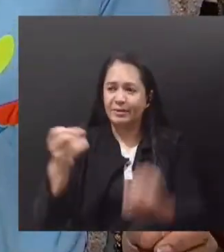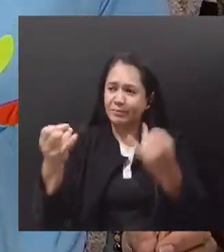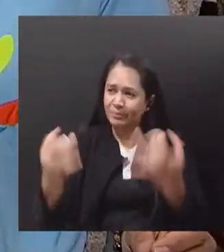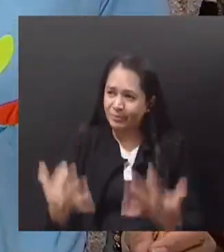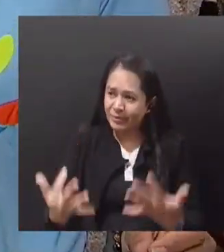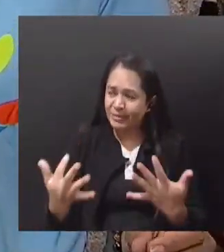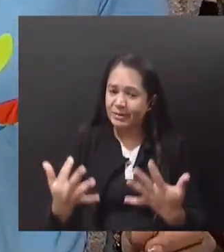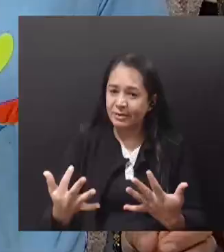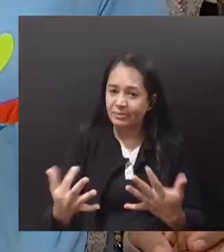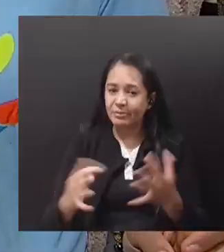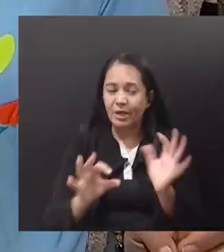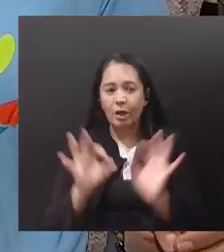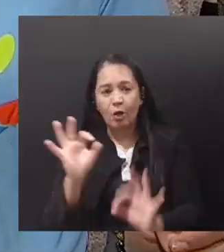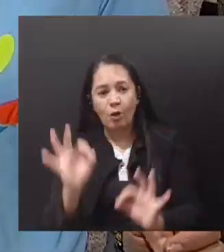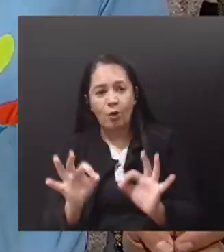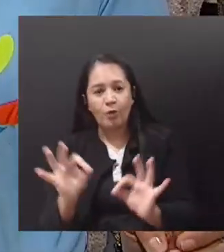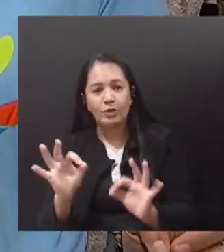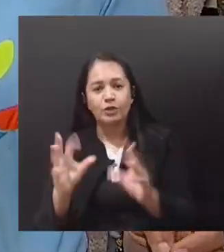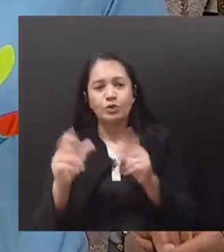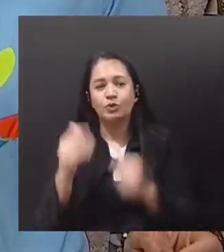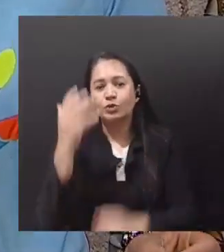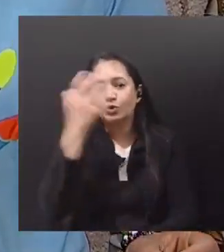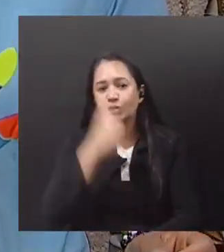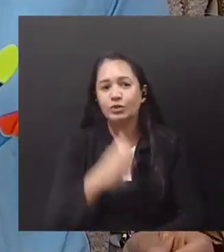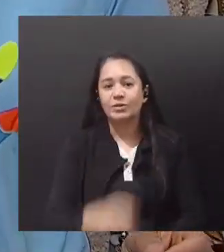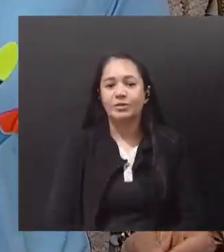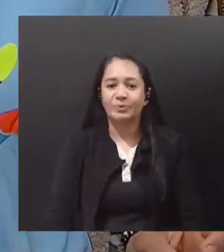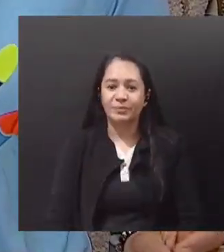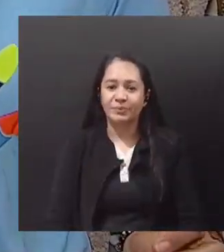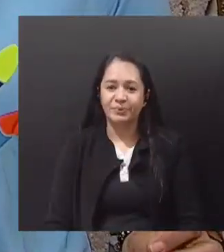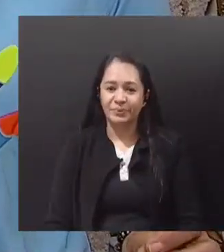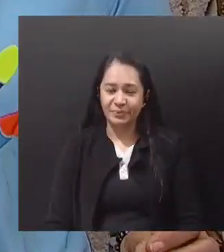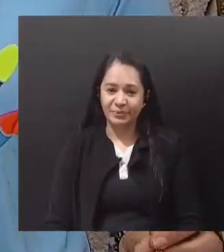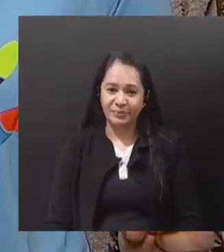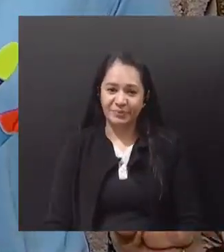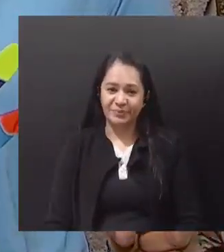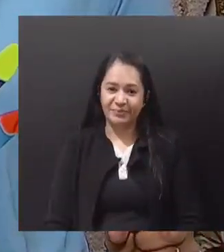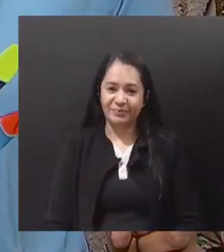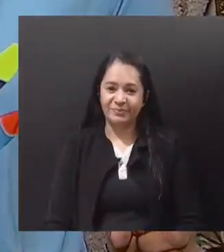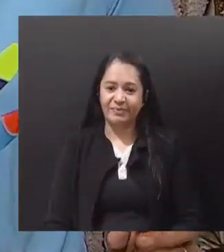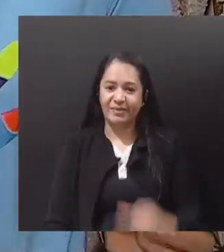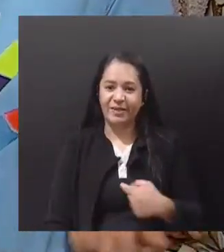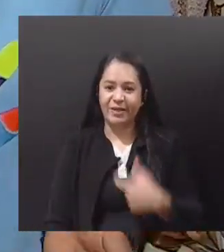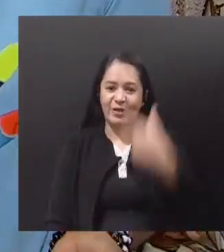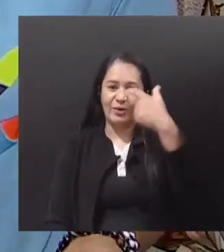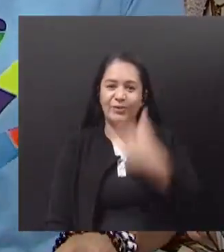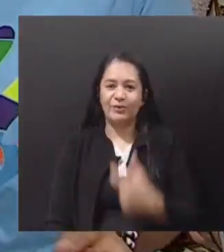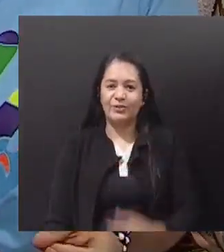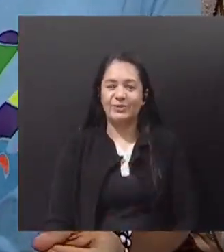de organizar, deixar tudo bonitinho para quem vier aqui. Eu sou a louca do bazar.